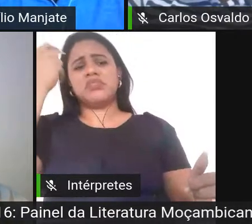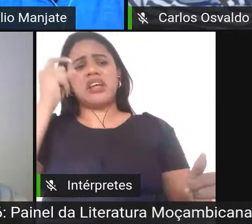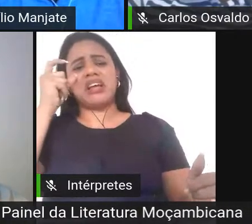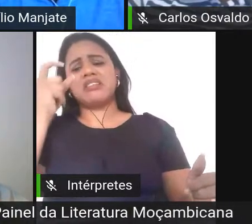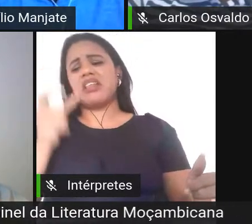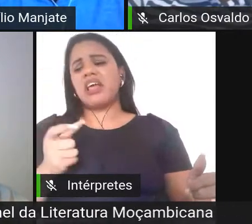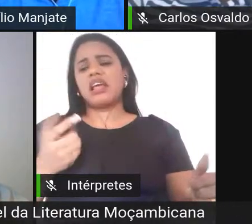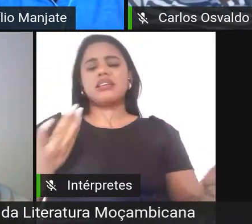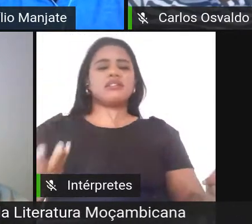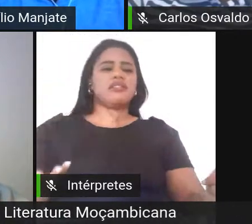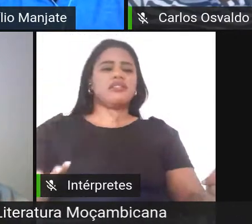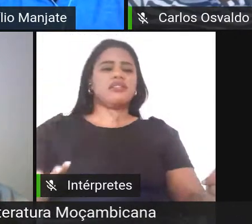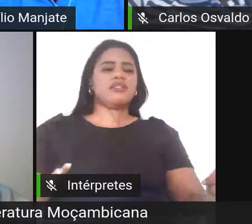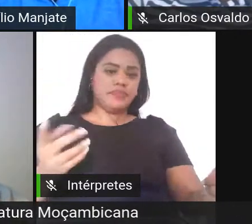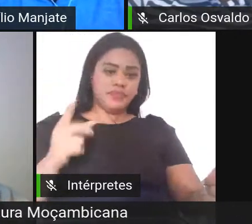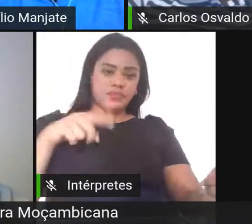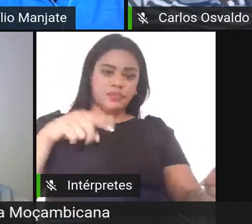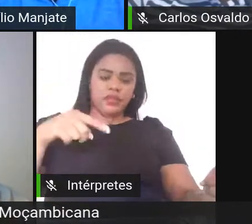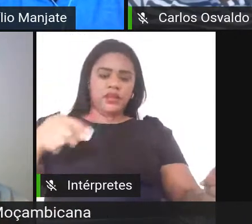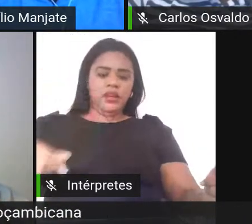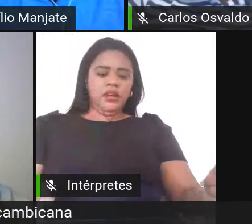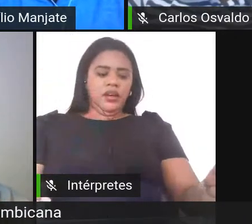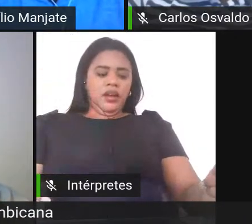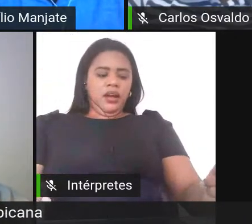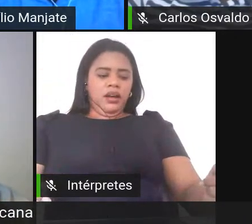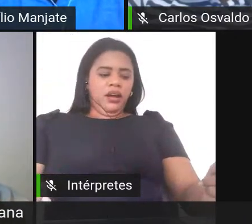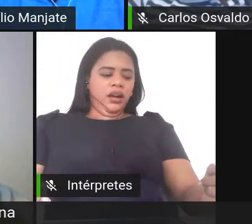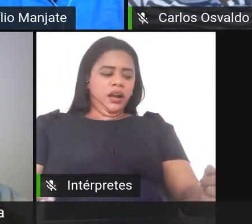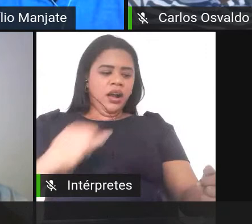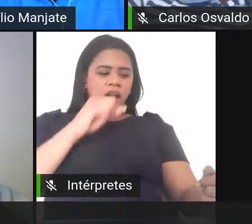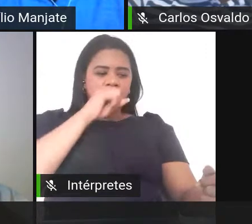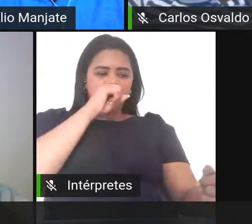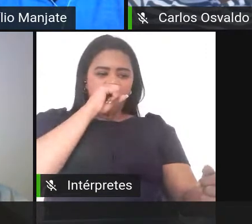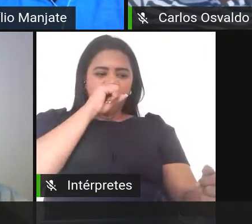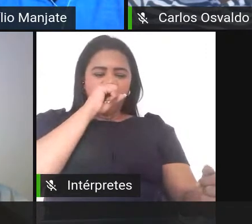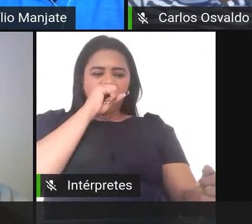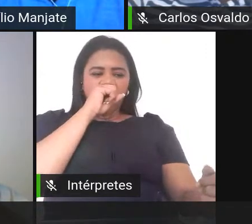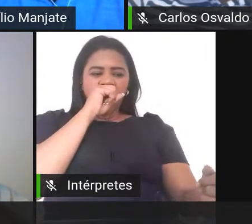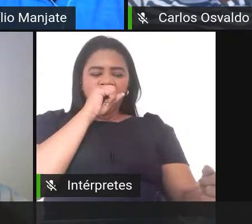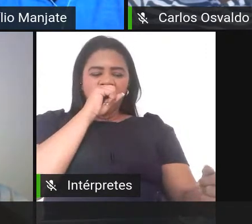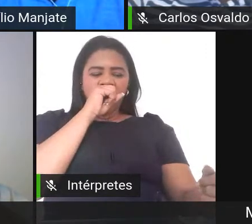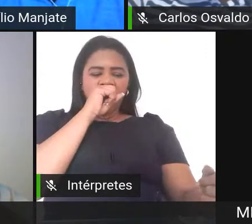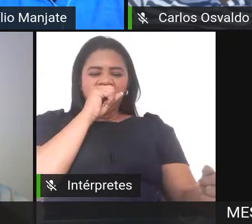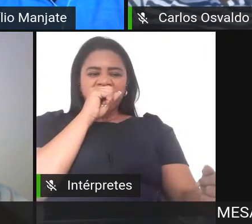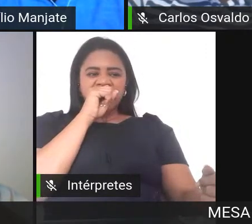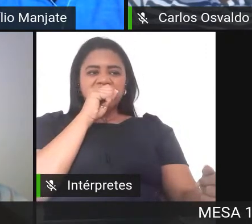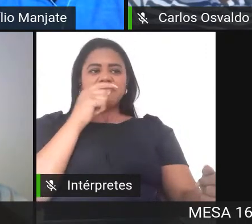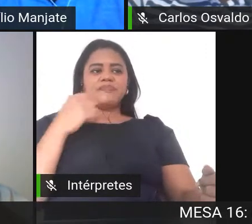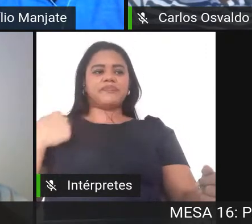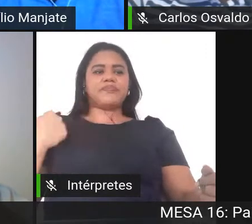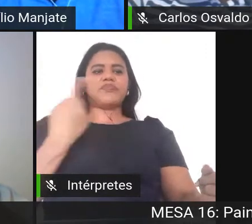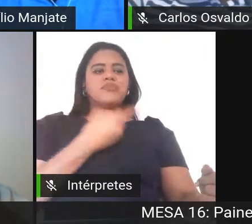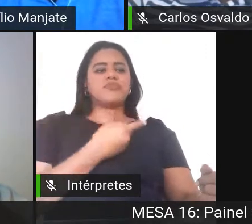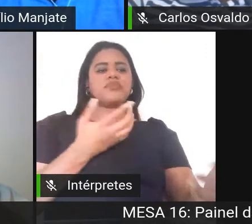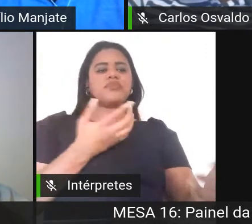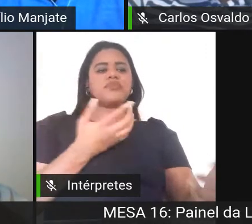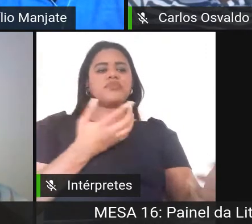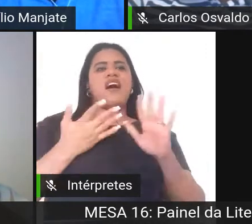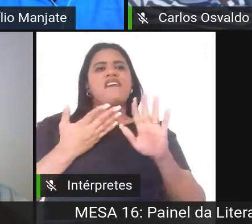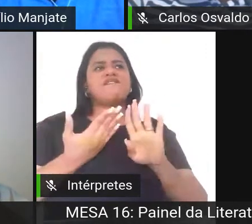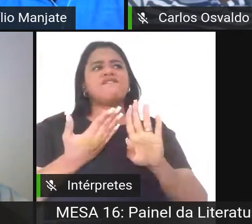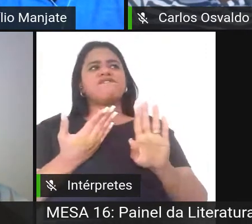muita coisa sobre a nossa política também, o fato de nós nos querermos afastar dela, o fato de nós não queremos pensar